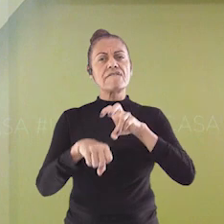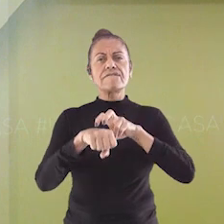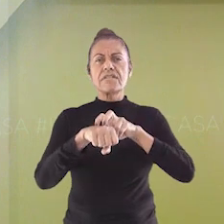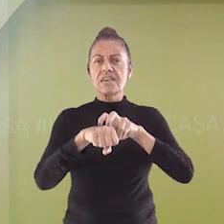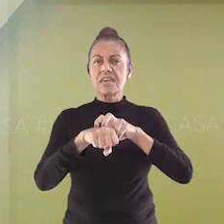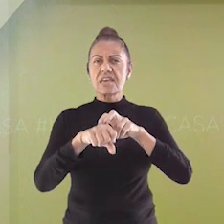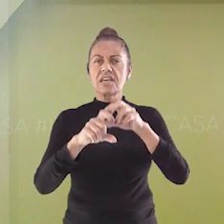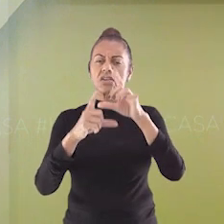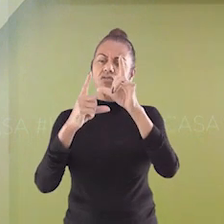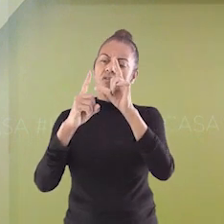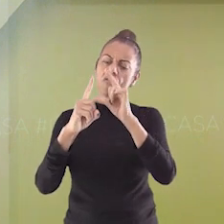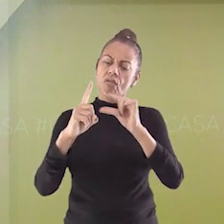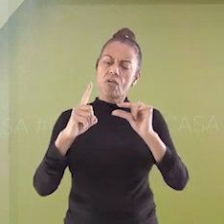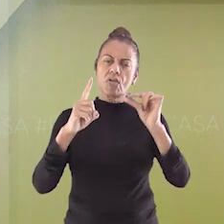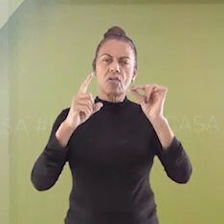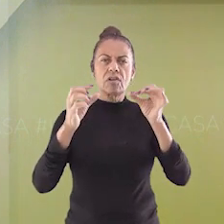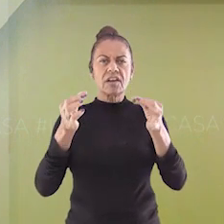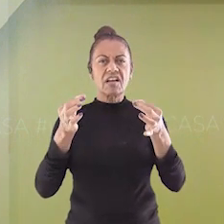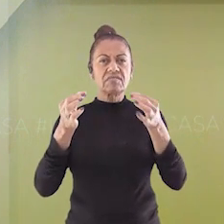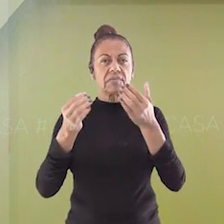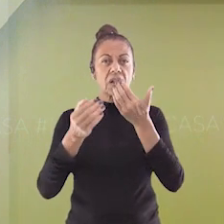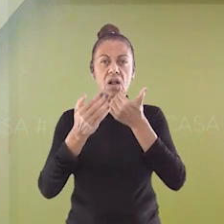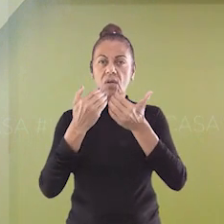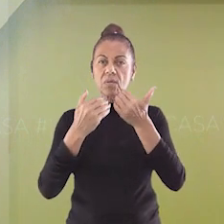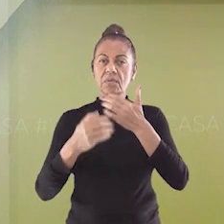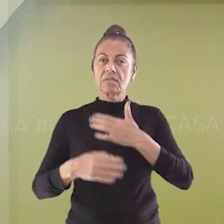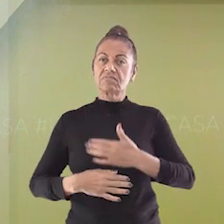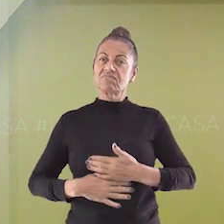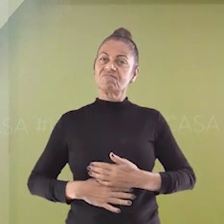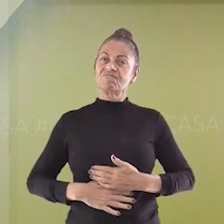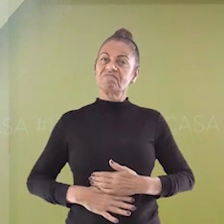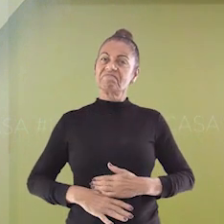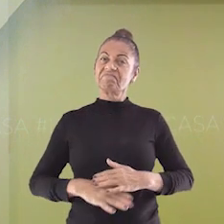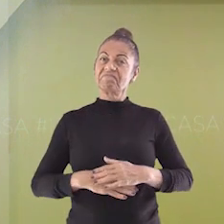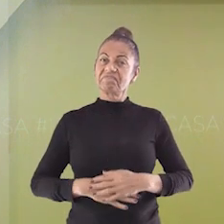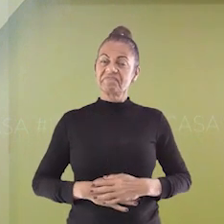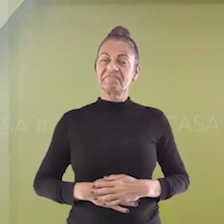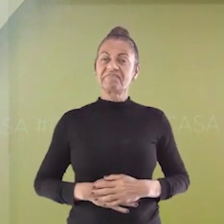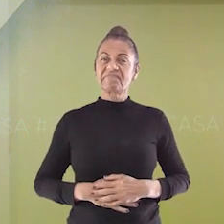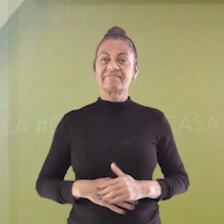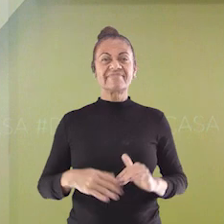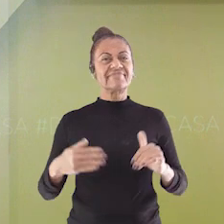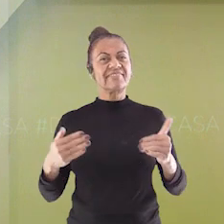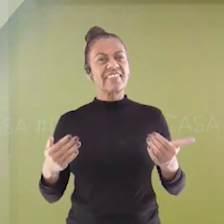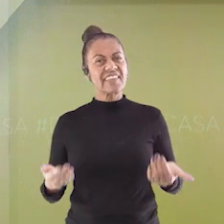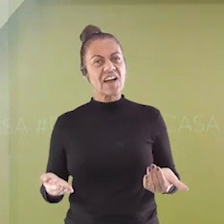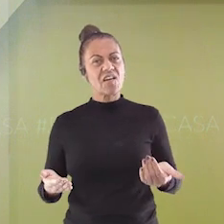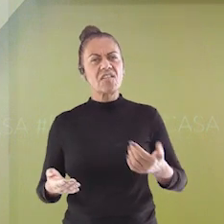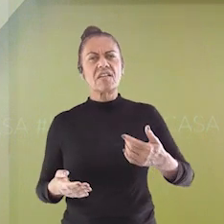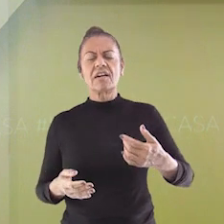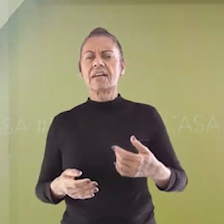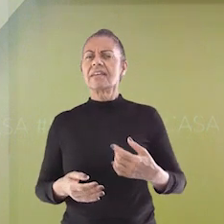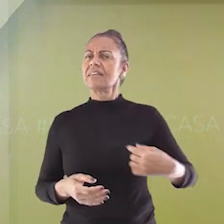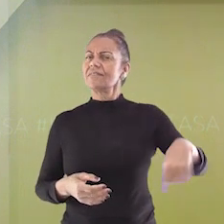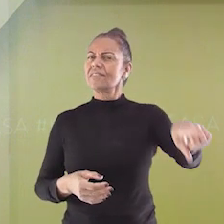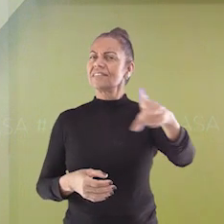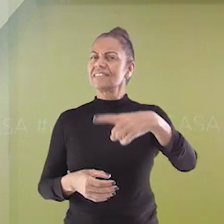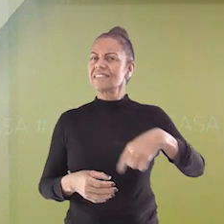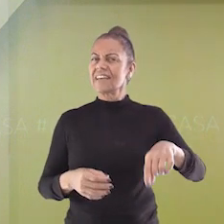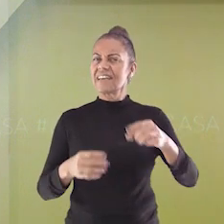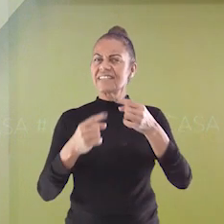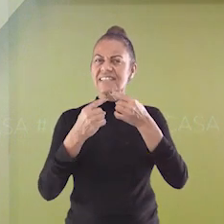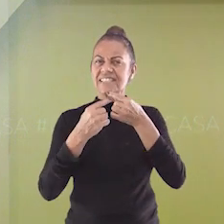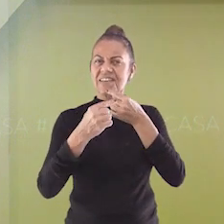E ela se sentiu bem saciada. Pois é, estudantes, o que vocês fazem durante a semana?